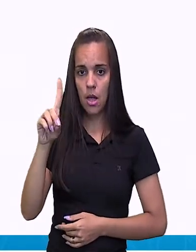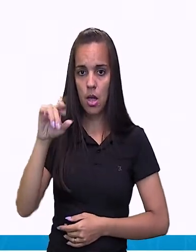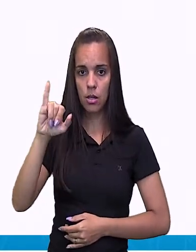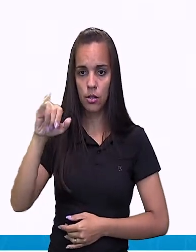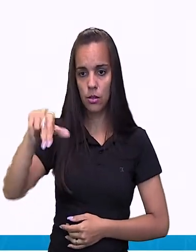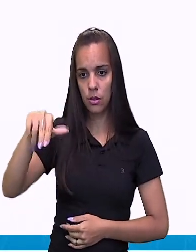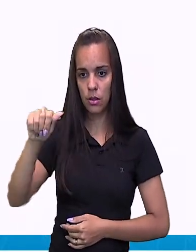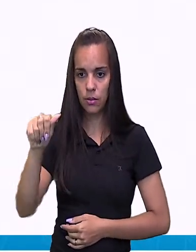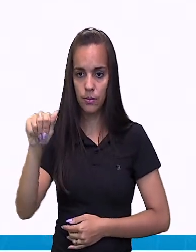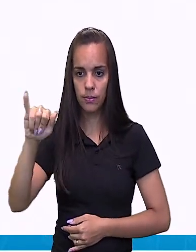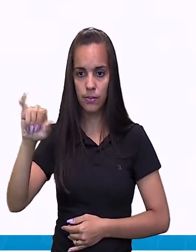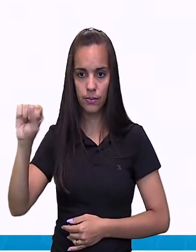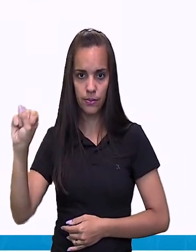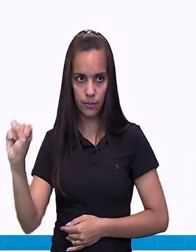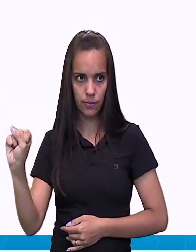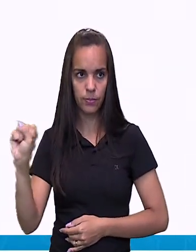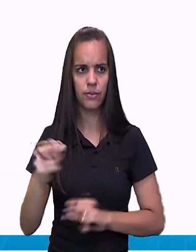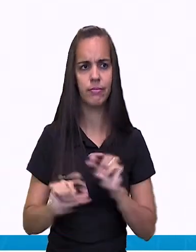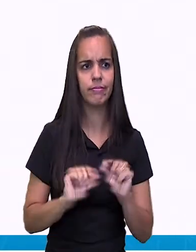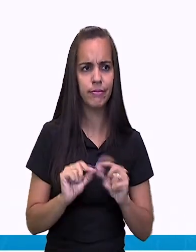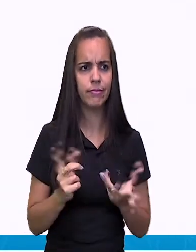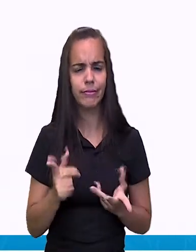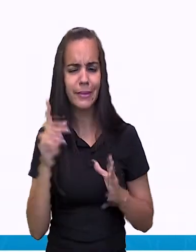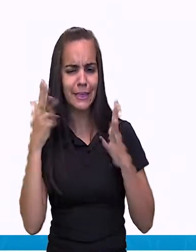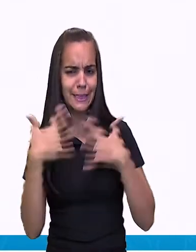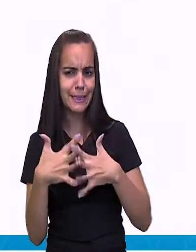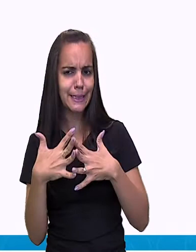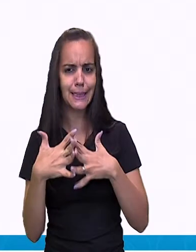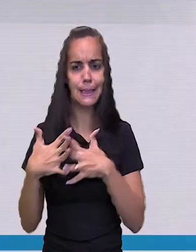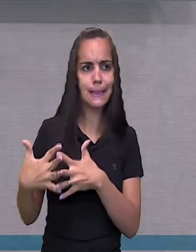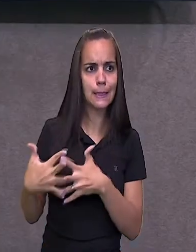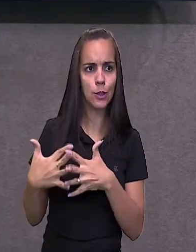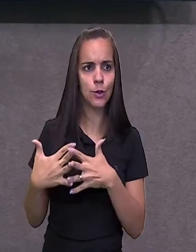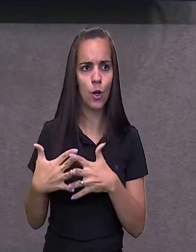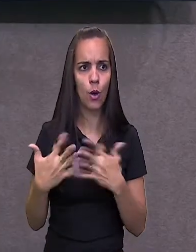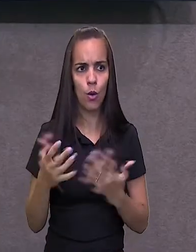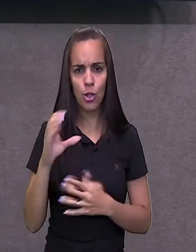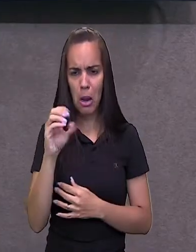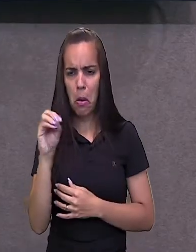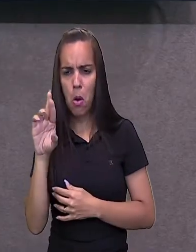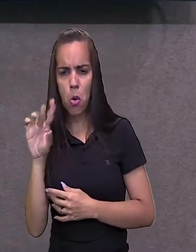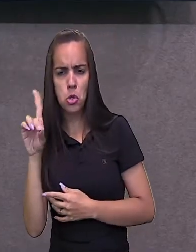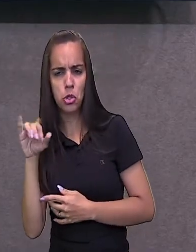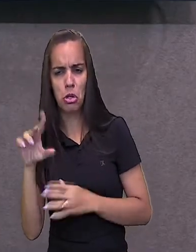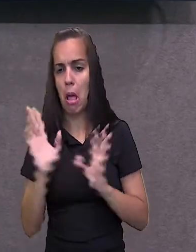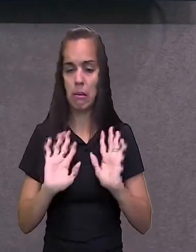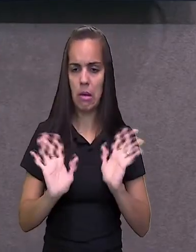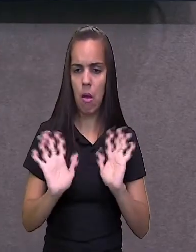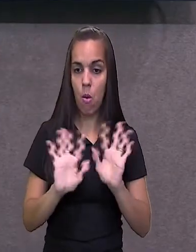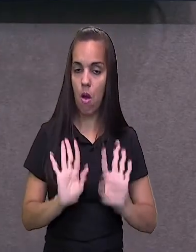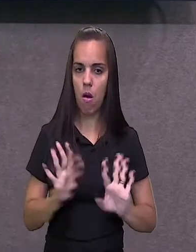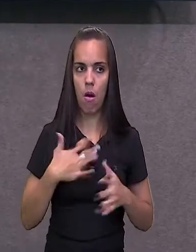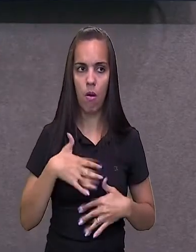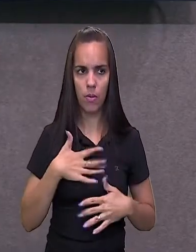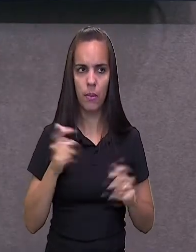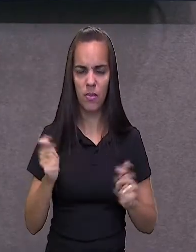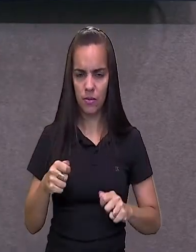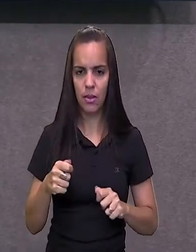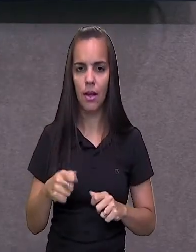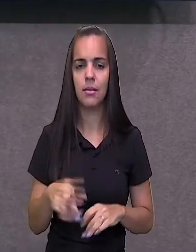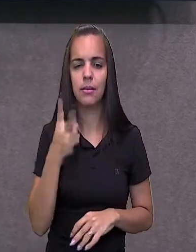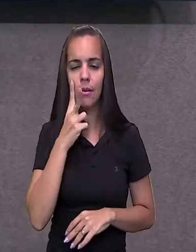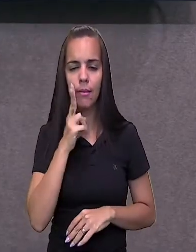É muito comum, não é mesmo, estudante? Você confundir a palavra cardinais, ordinais, qual que é? Qual que é o número? Então,